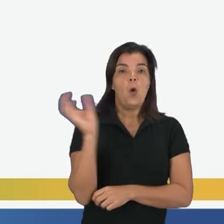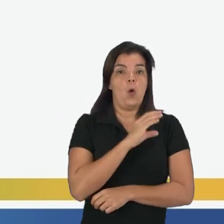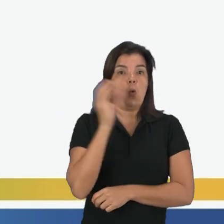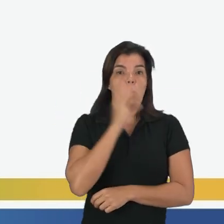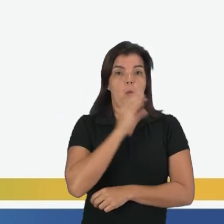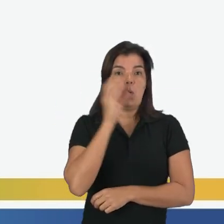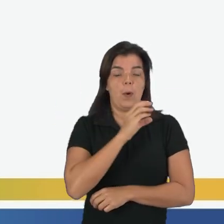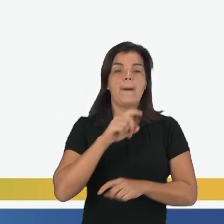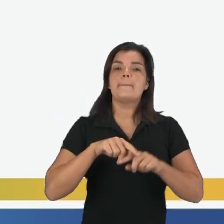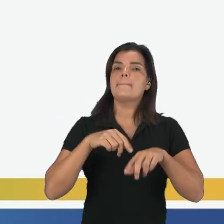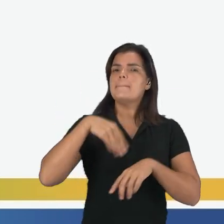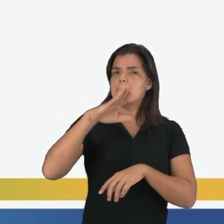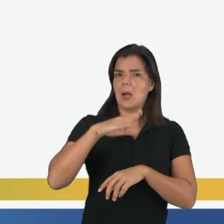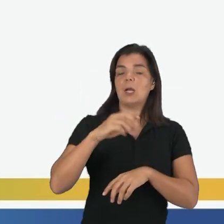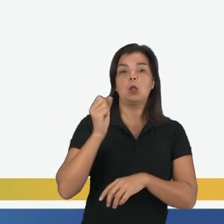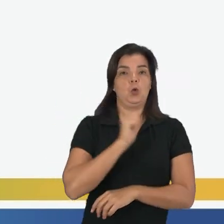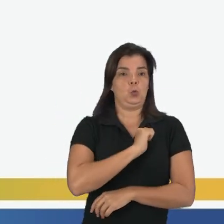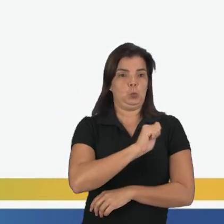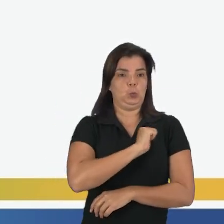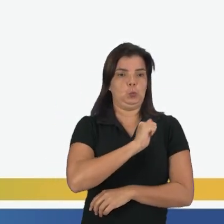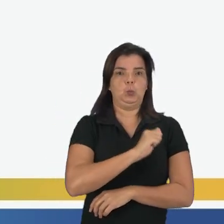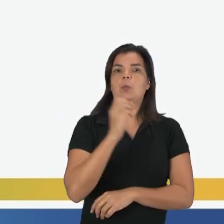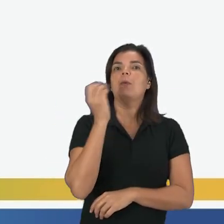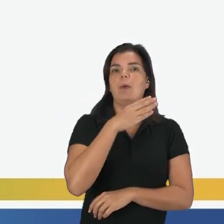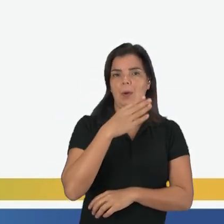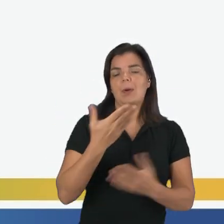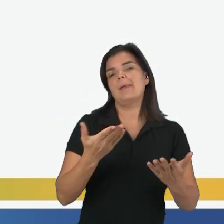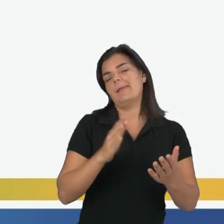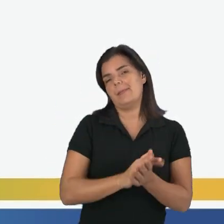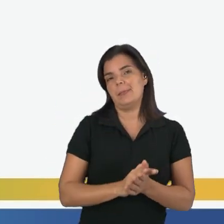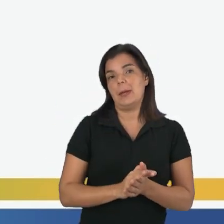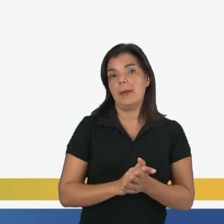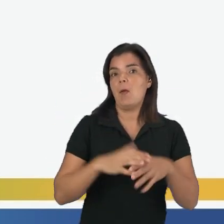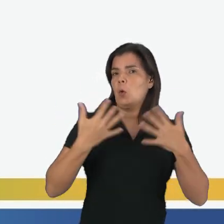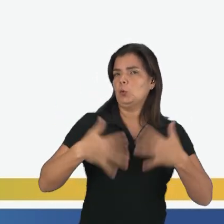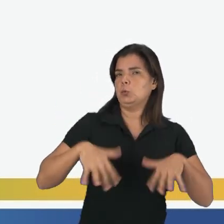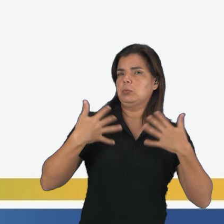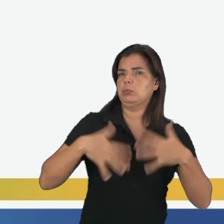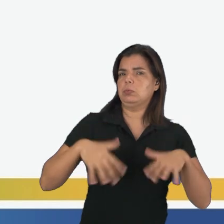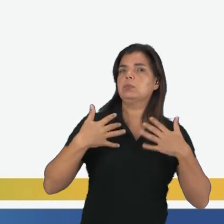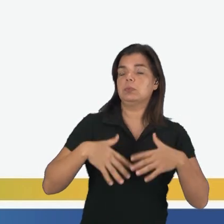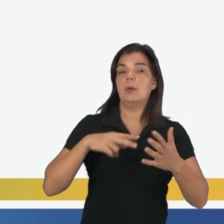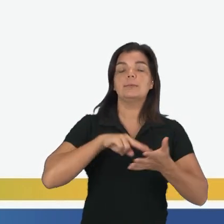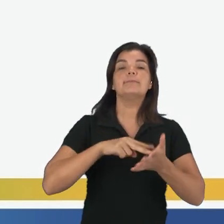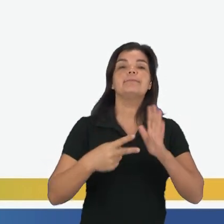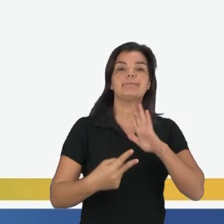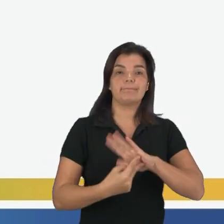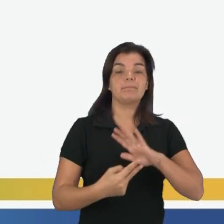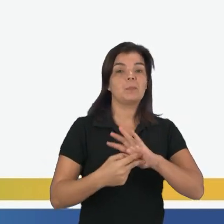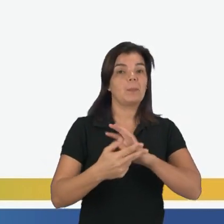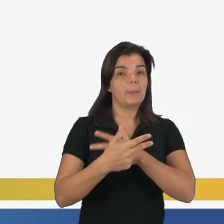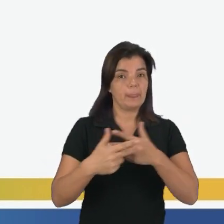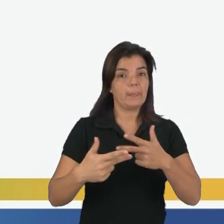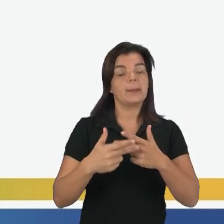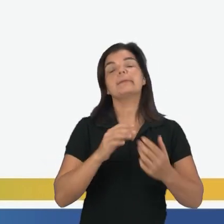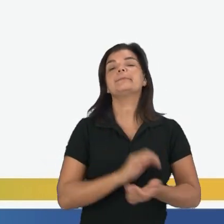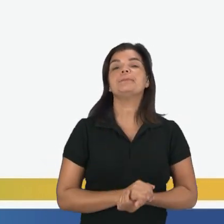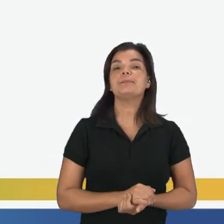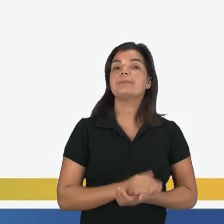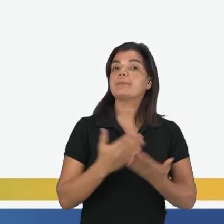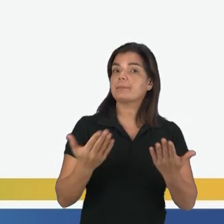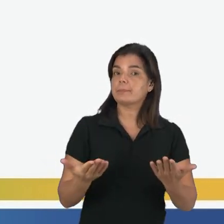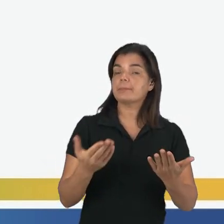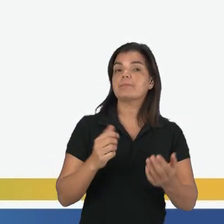acelerar, que é muito mais do que bater rápido, para exagerar, para significar algo, né, que